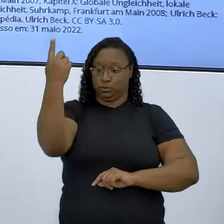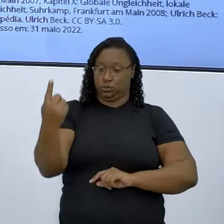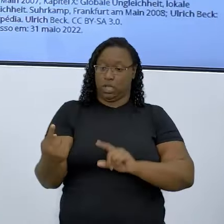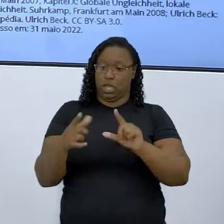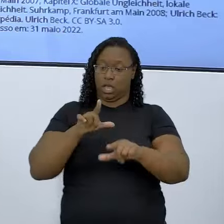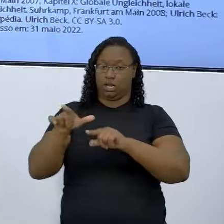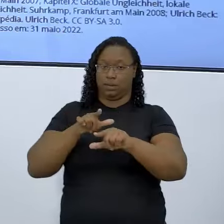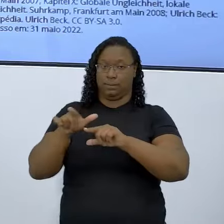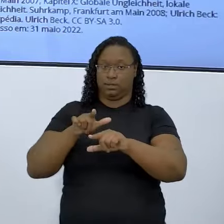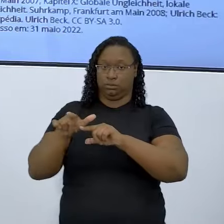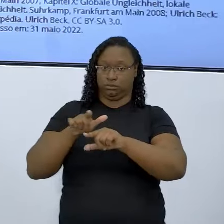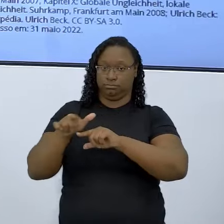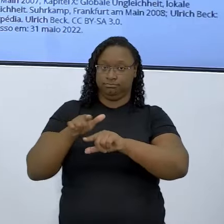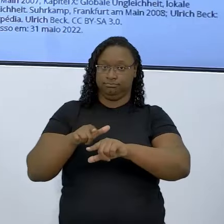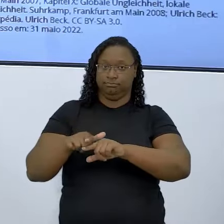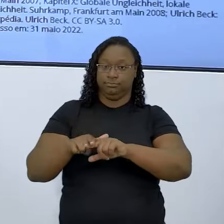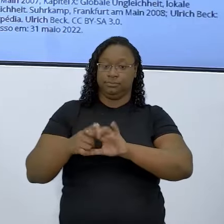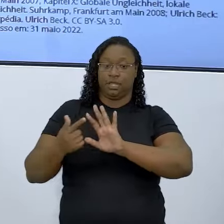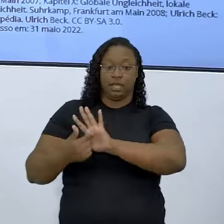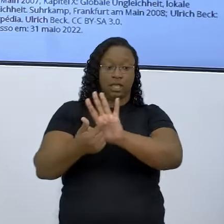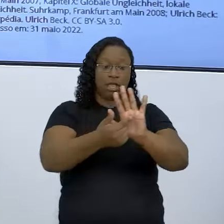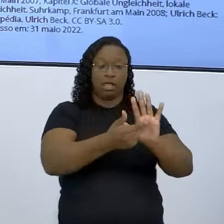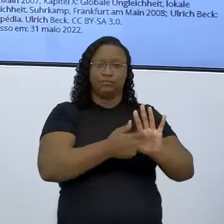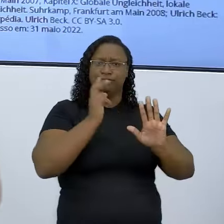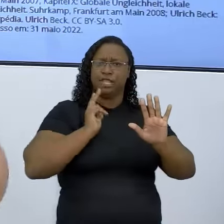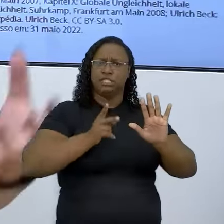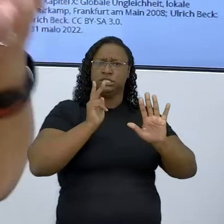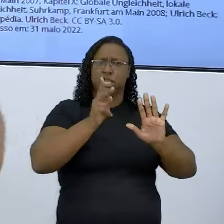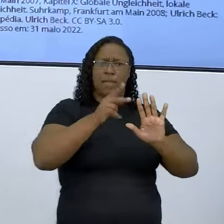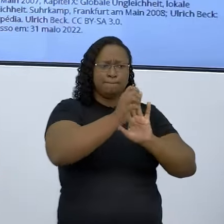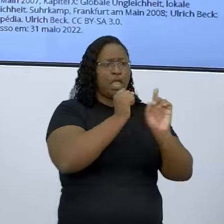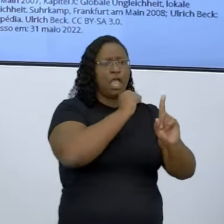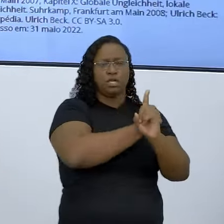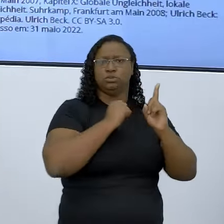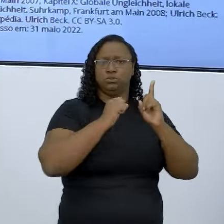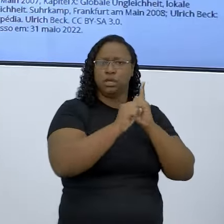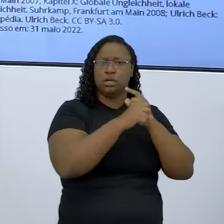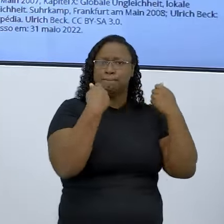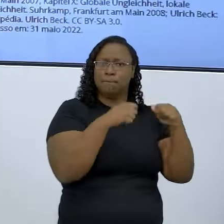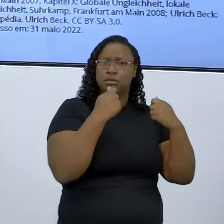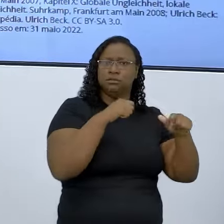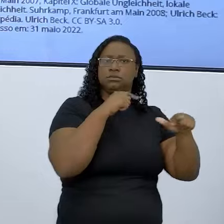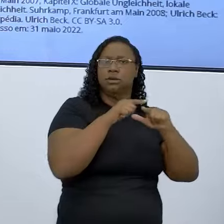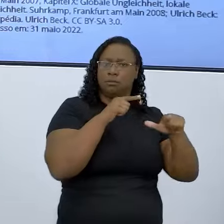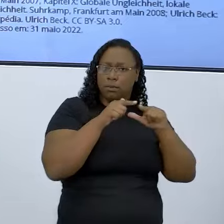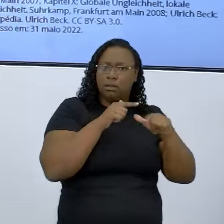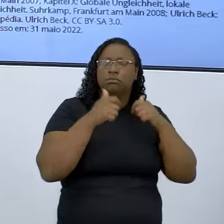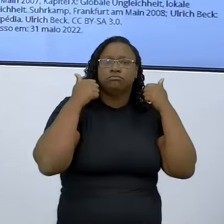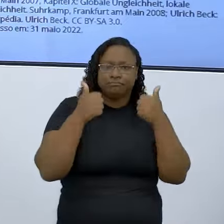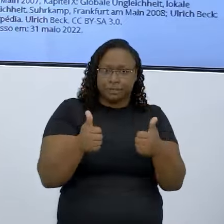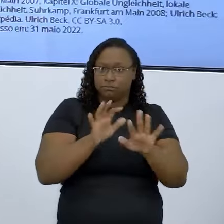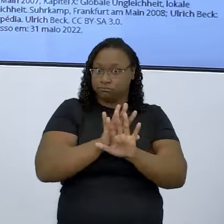que a sociedade sempre necessitaria do trabalhador. O trabalhador seria a base da sociedade. Fechamos